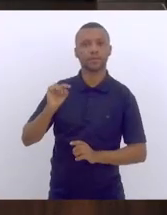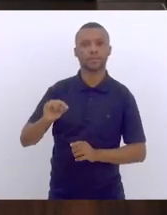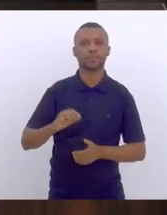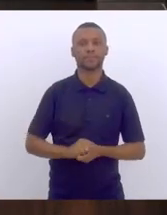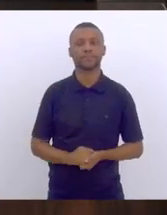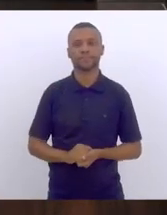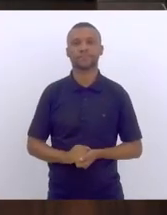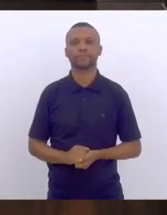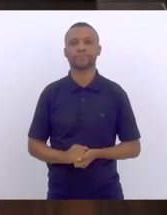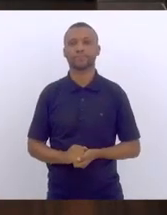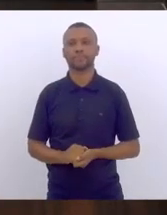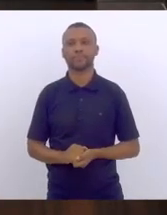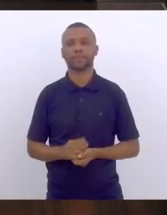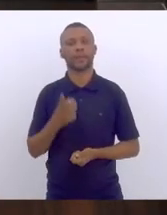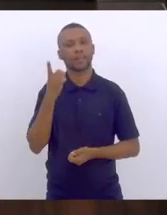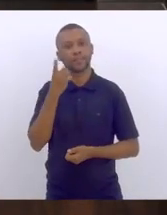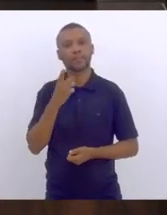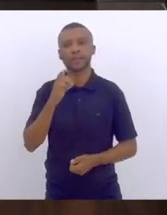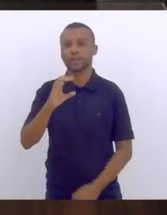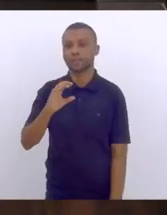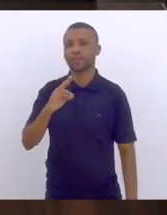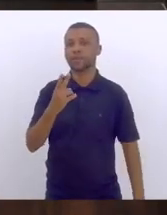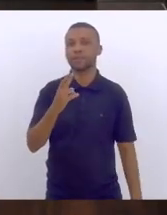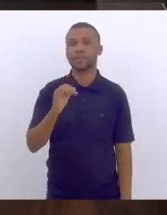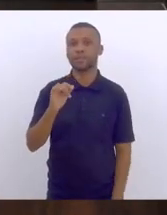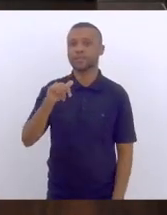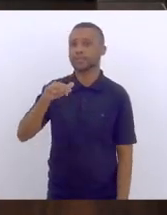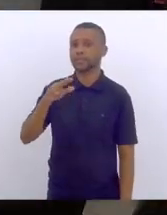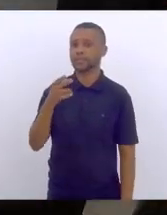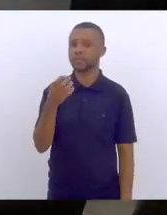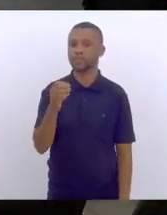certinho, Marquinhos? Deputado Chiquinho da Mangueira.